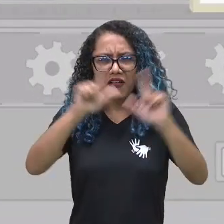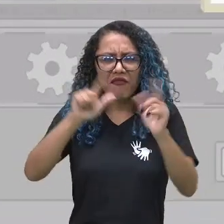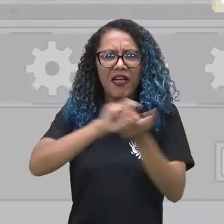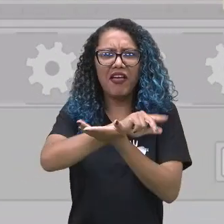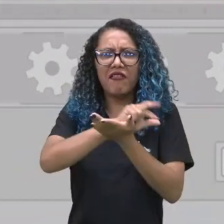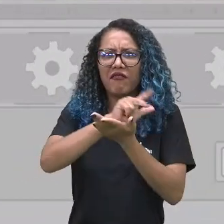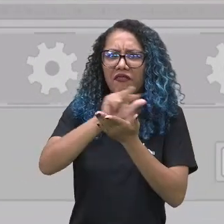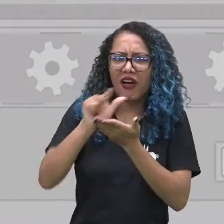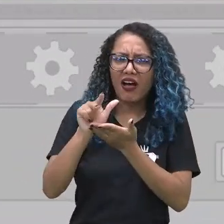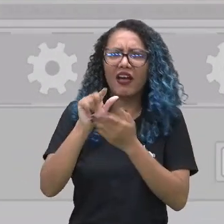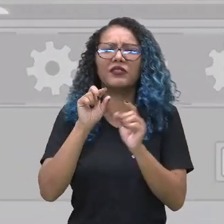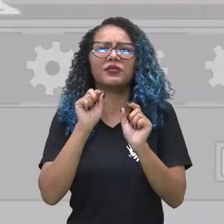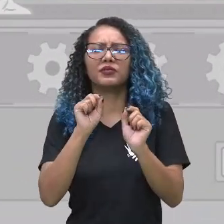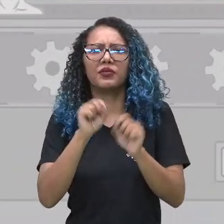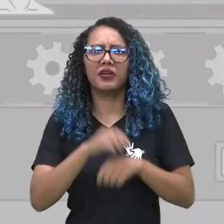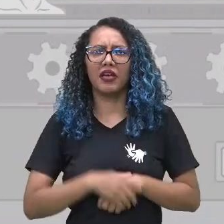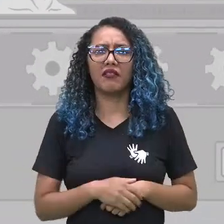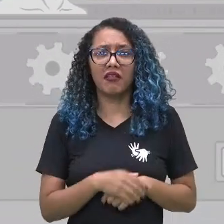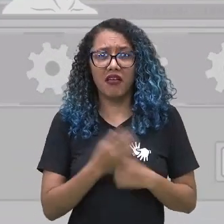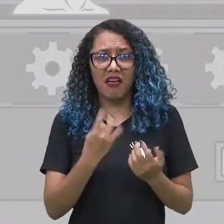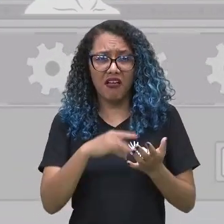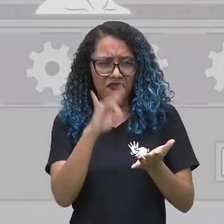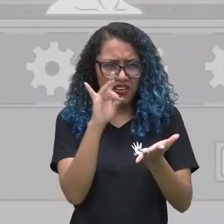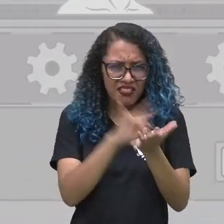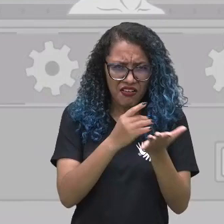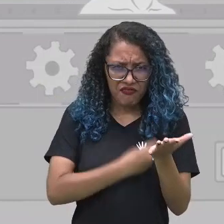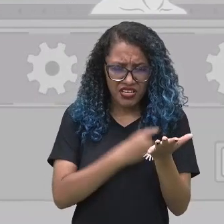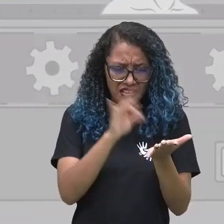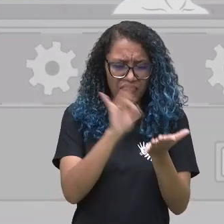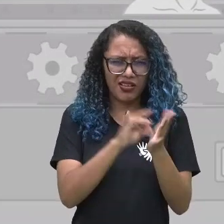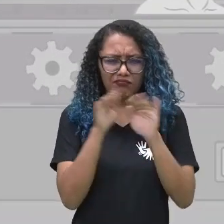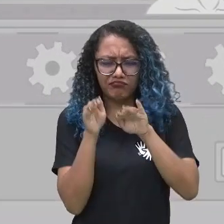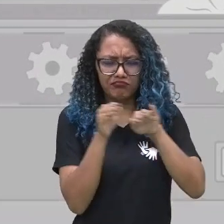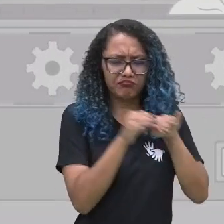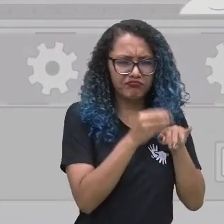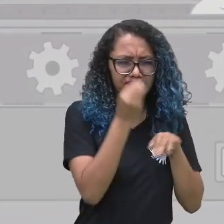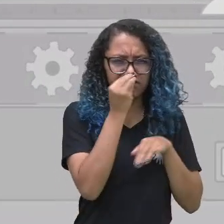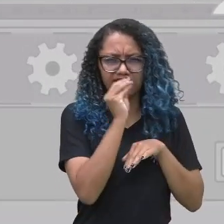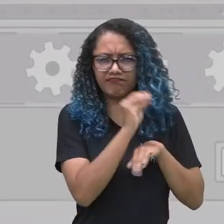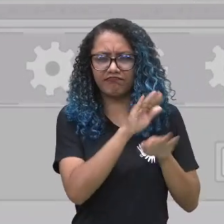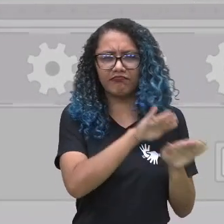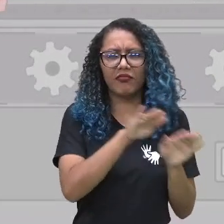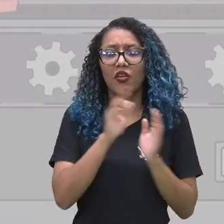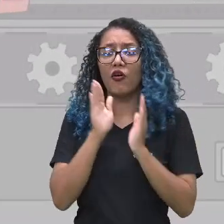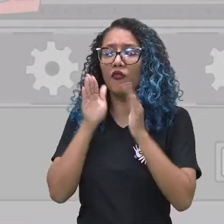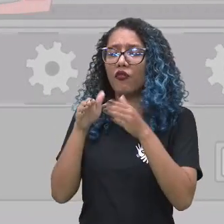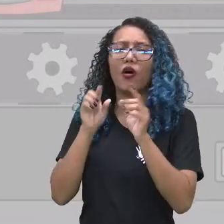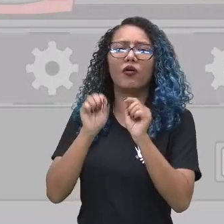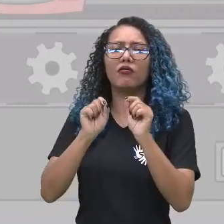deixe de pensar na realidade de